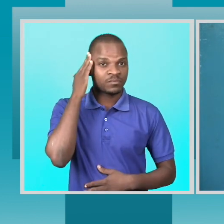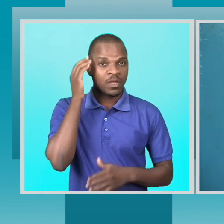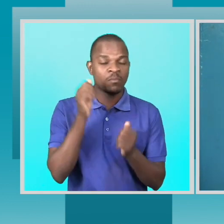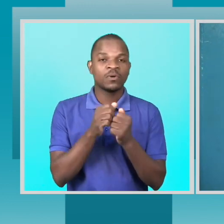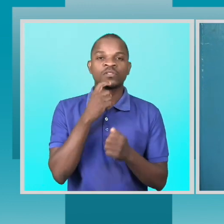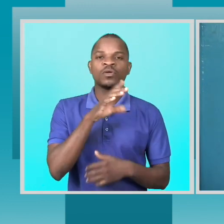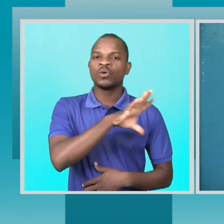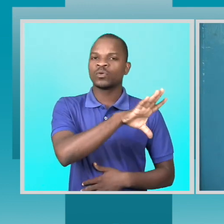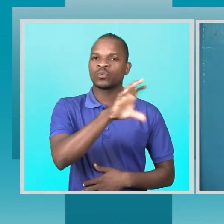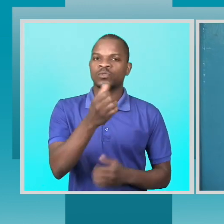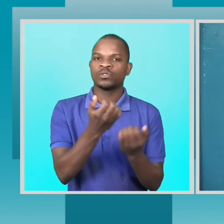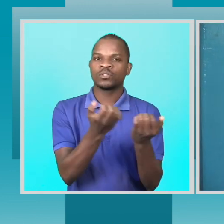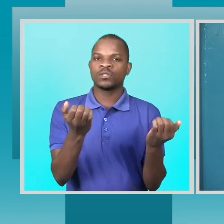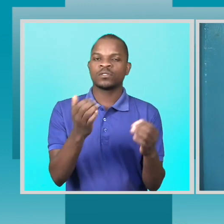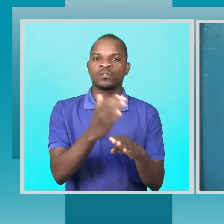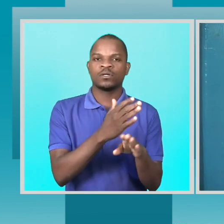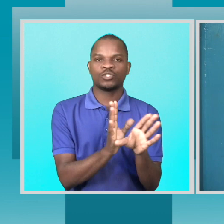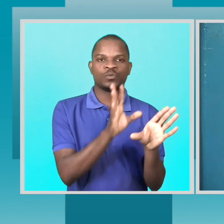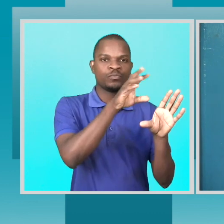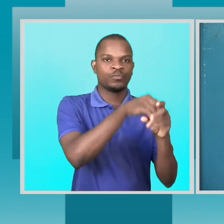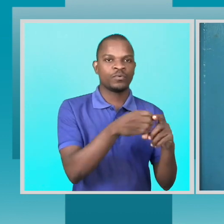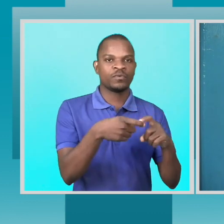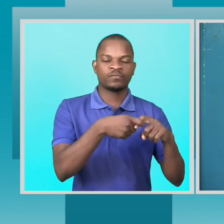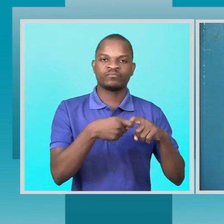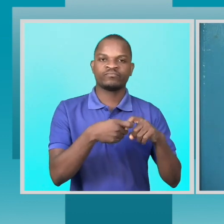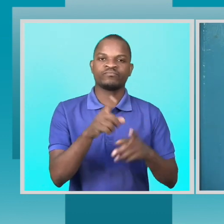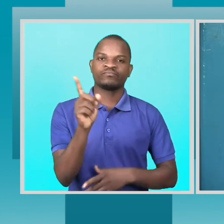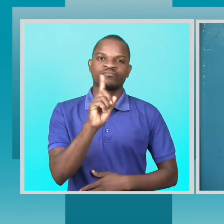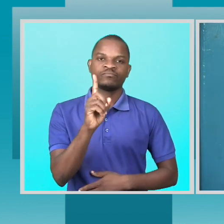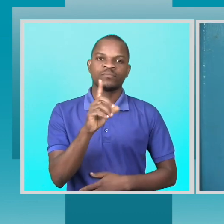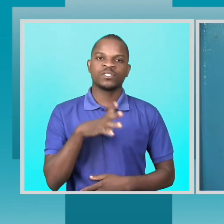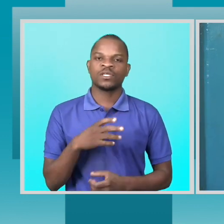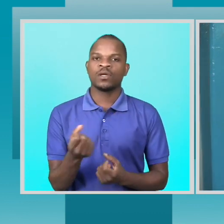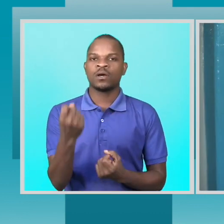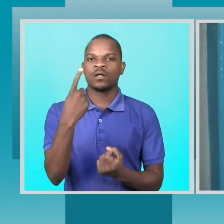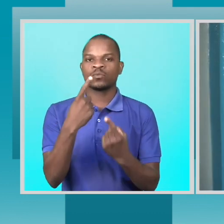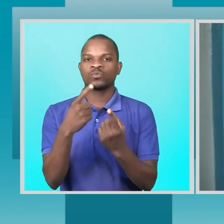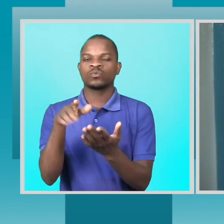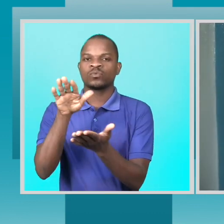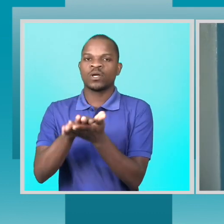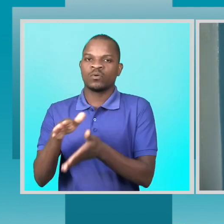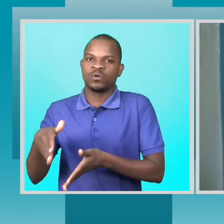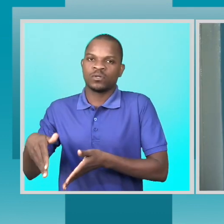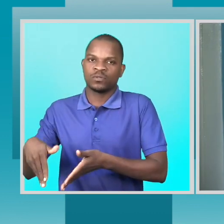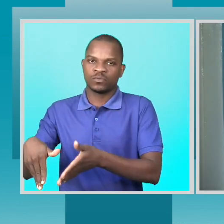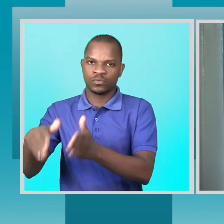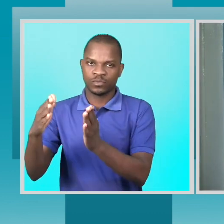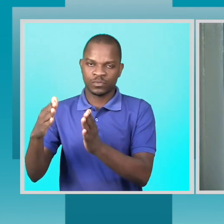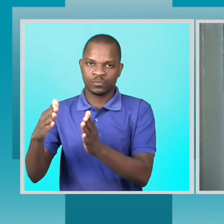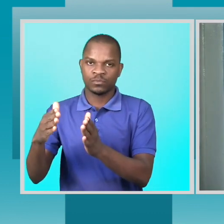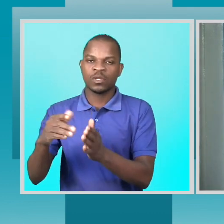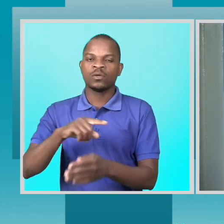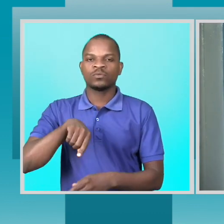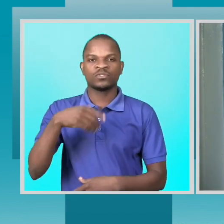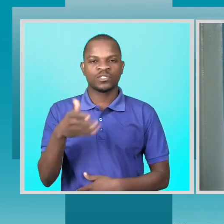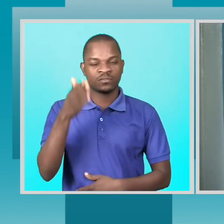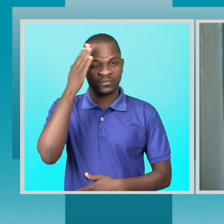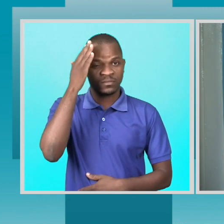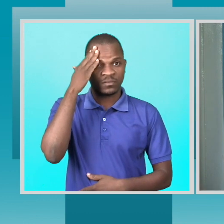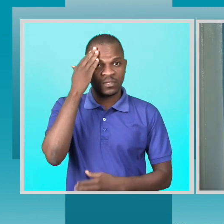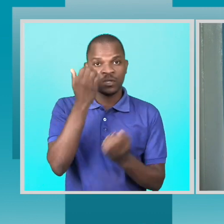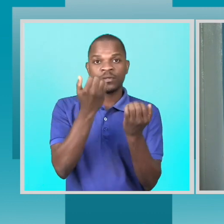comportamento. Não são todas as crianças que saem de uma família. Mas, para tudo, elas são crianças da rua.